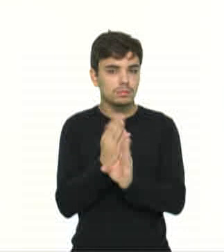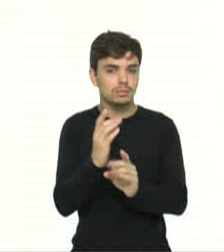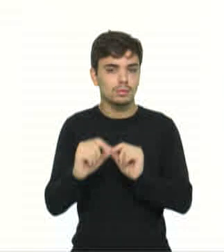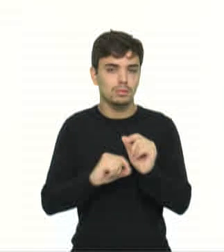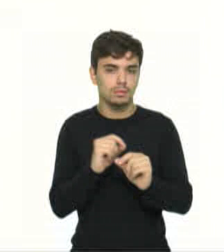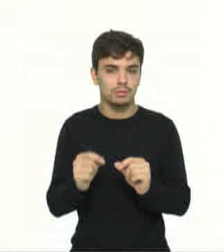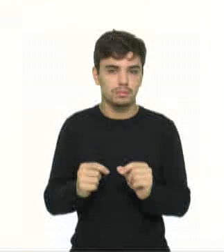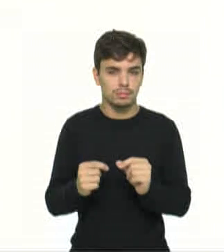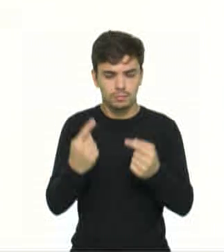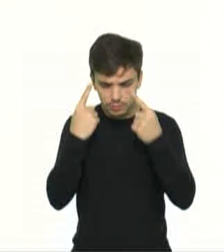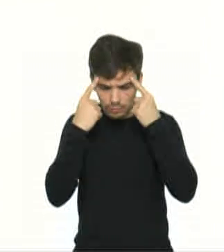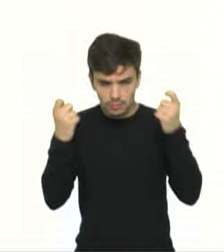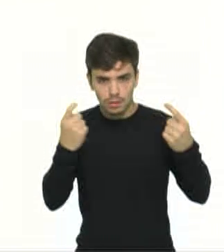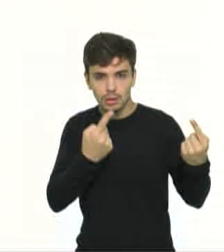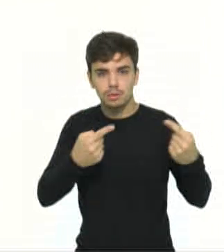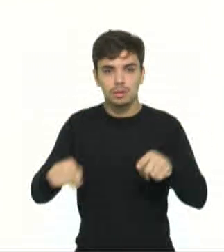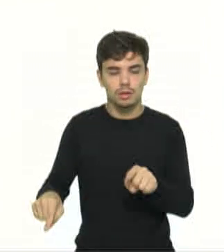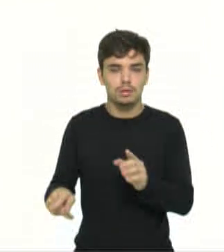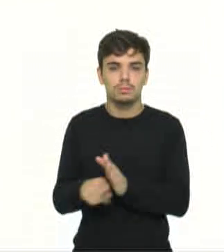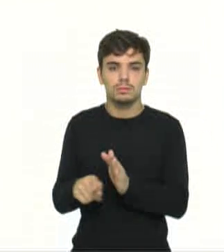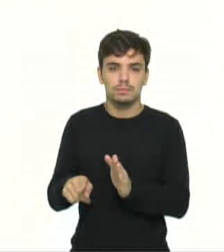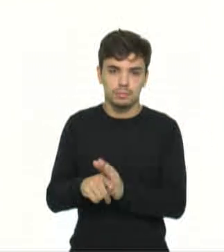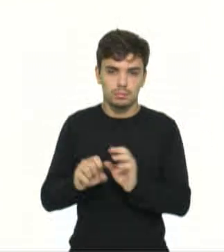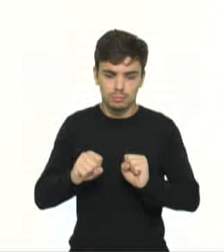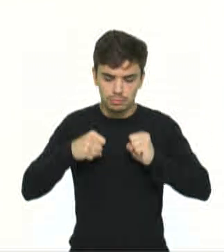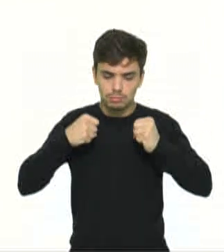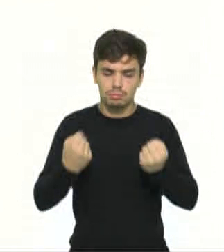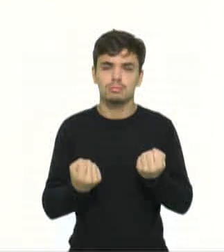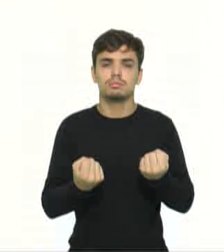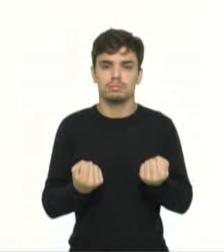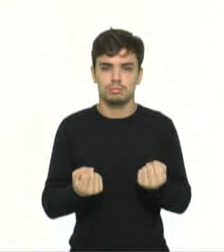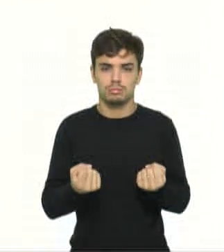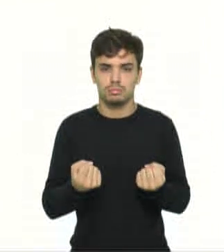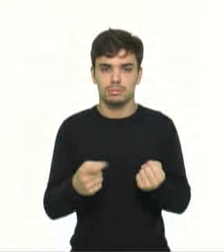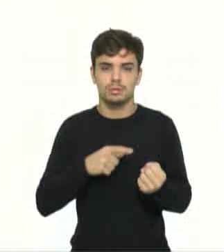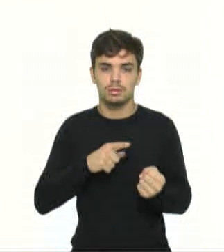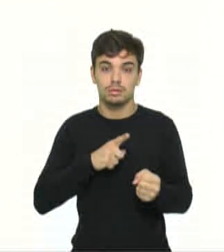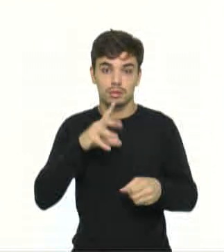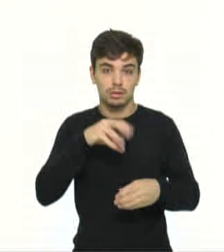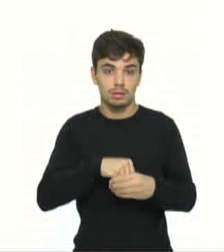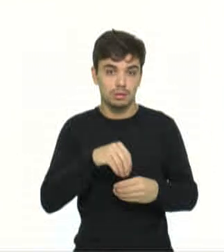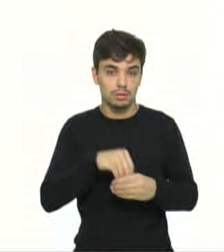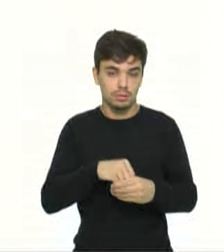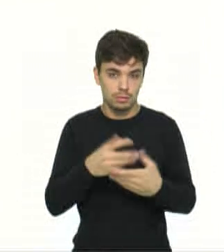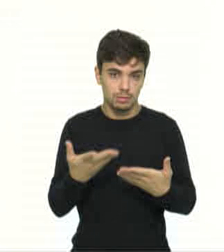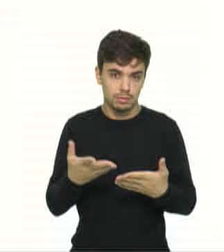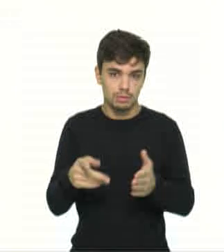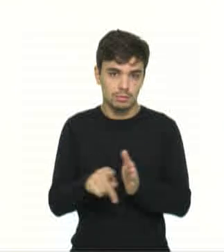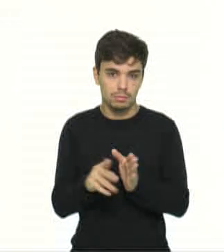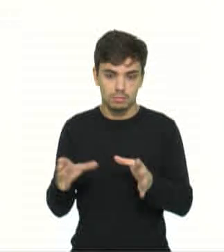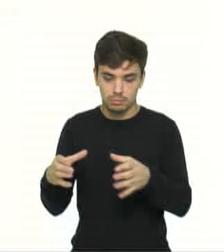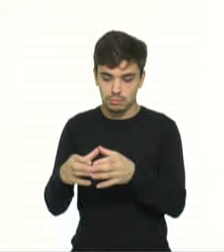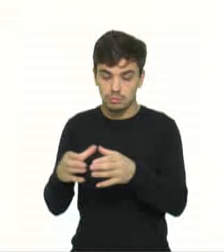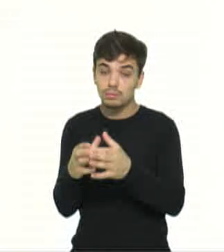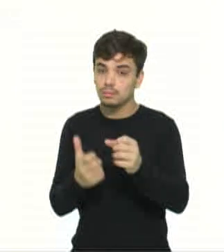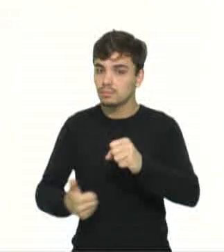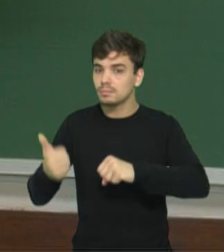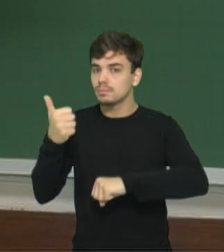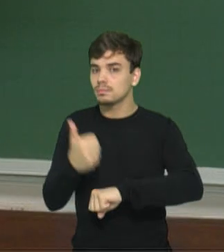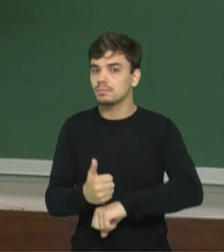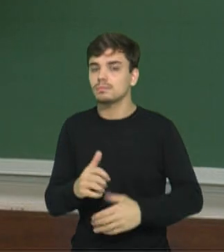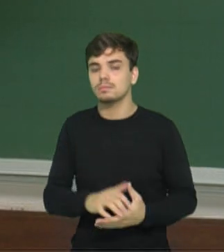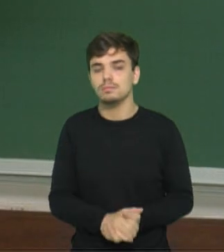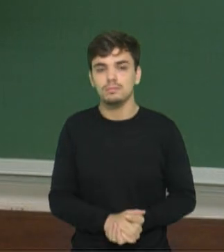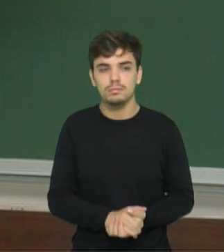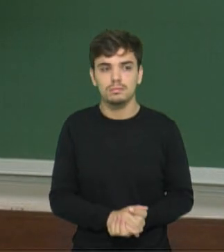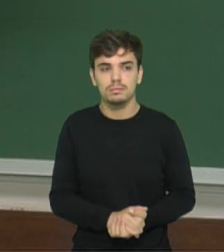agressões internacionais diretas das superpotências efetivadas no interior de seus respectivos blocos de poder. Uma questão que